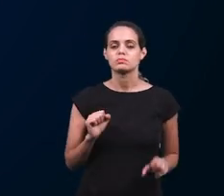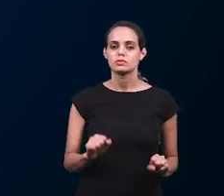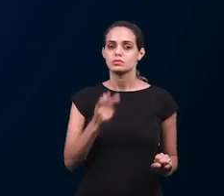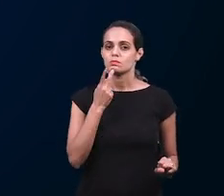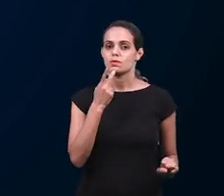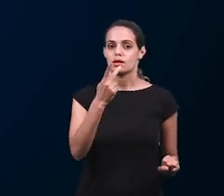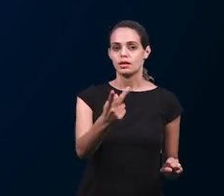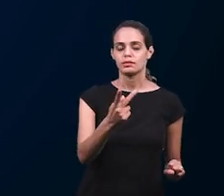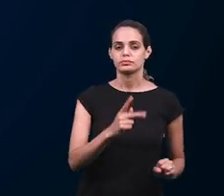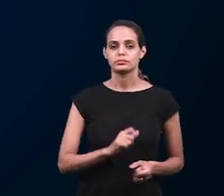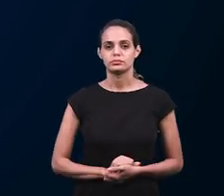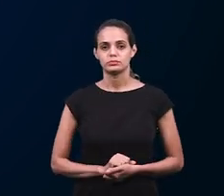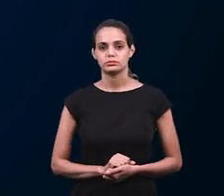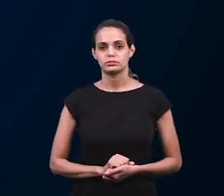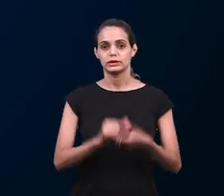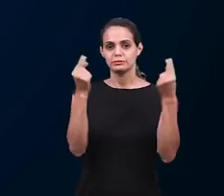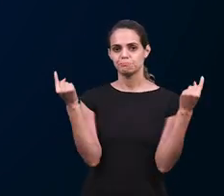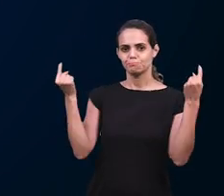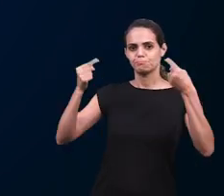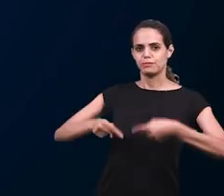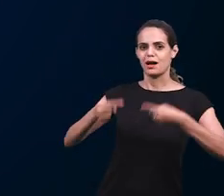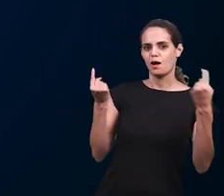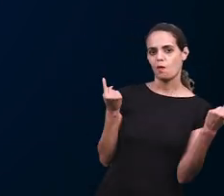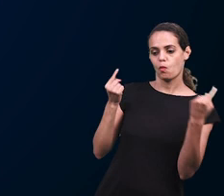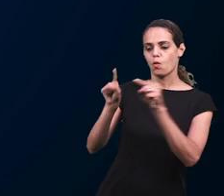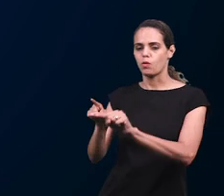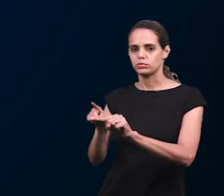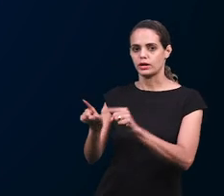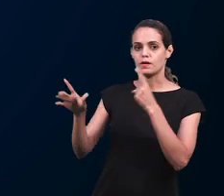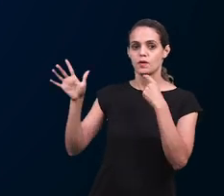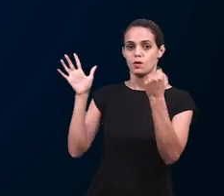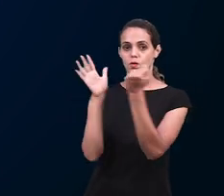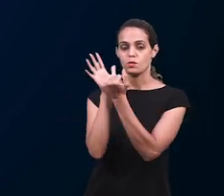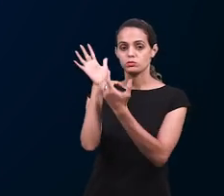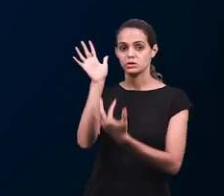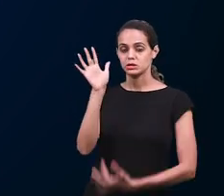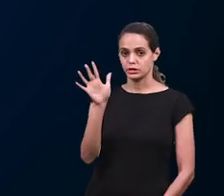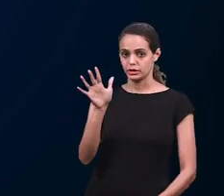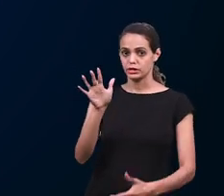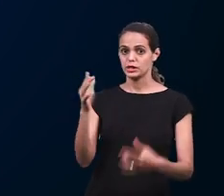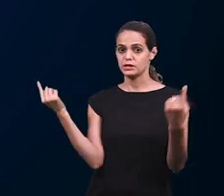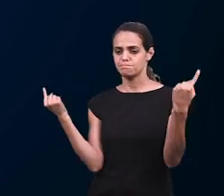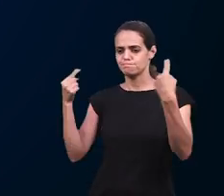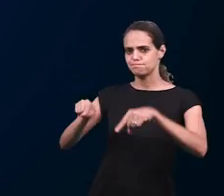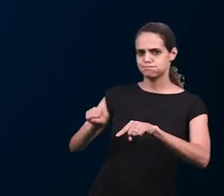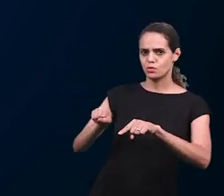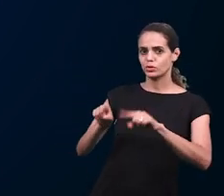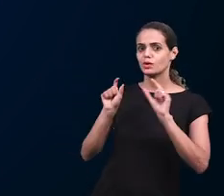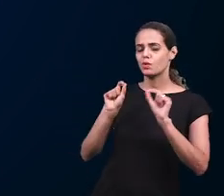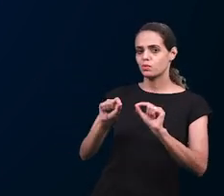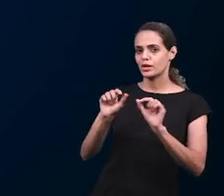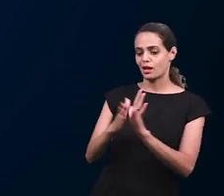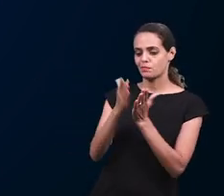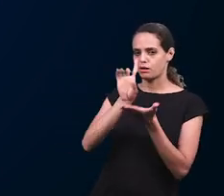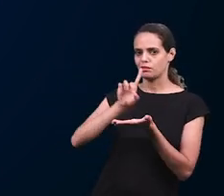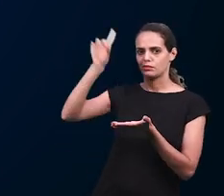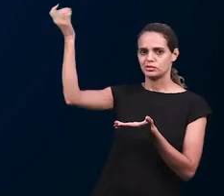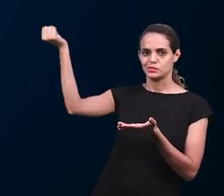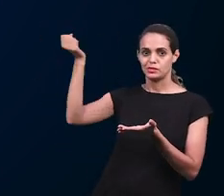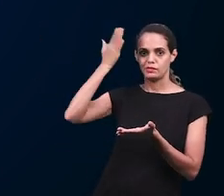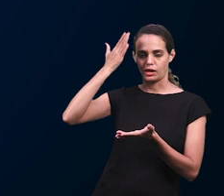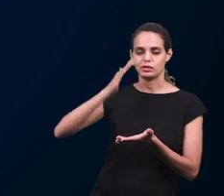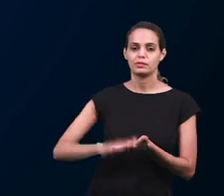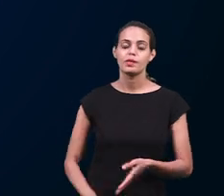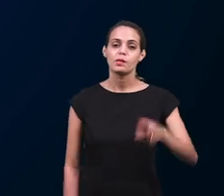podemos citar aquelas que se opõem ao sangue e à palavra. O que o adversário tenta é tirar